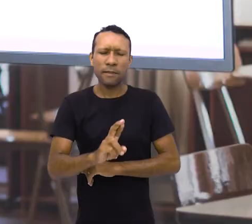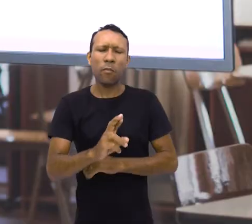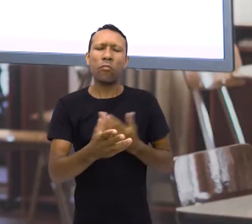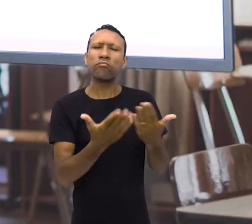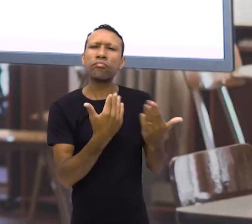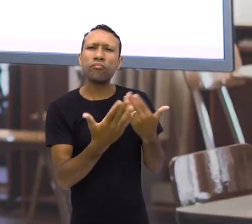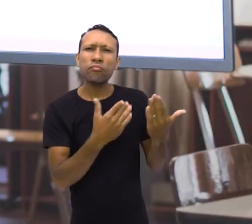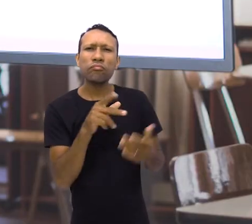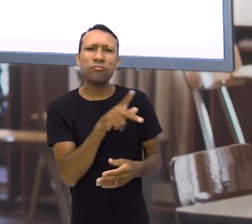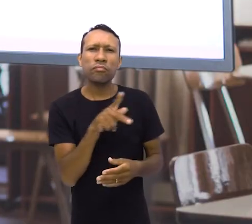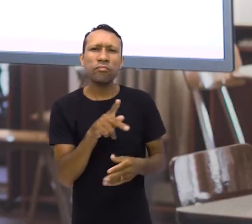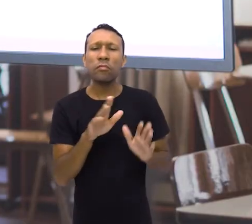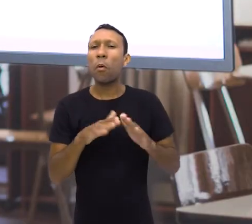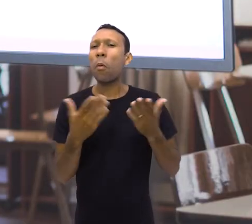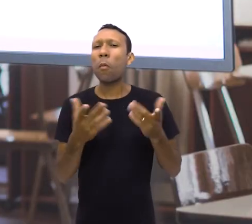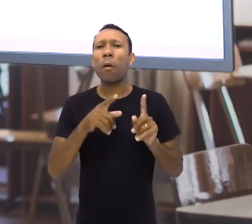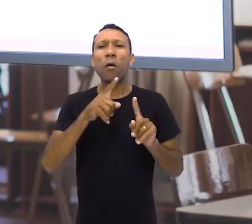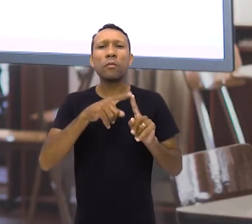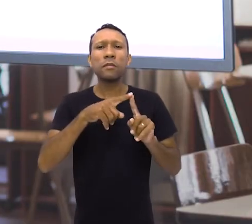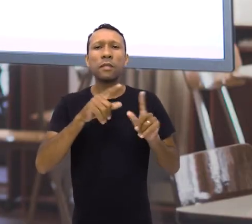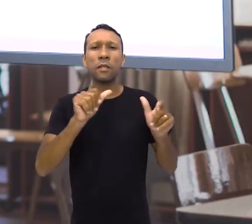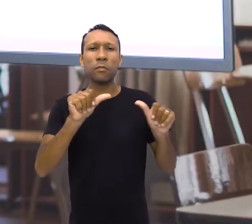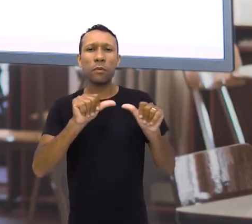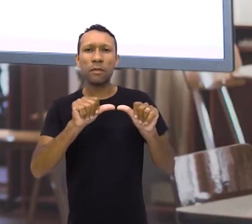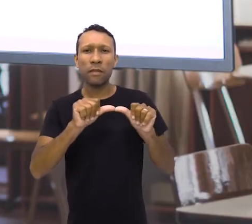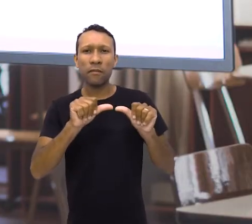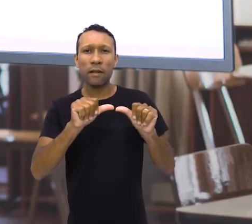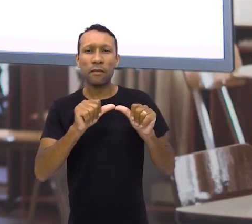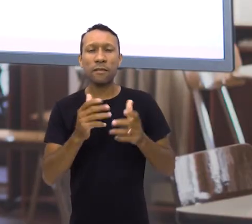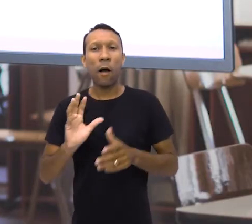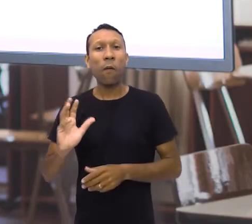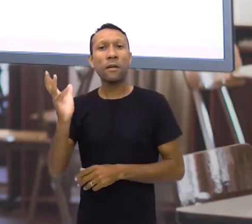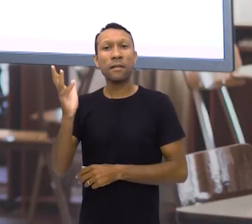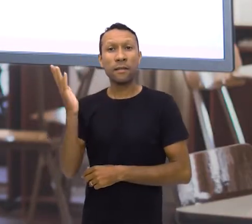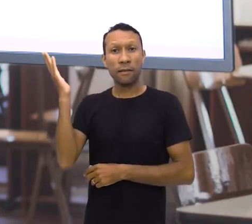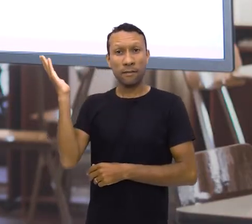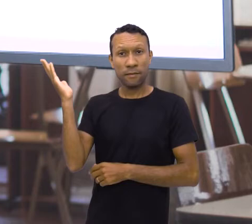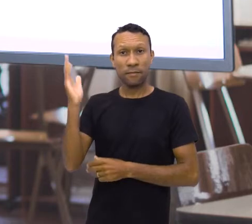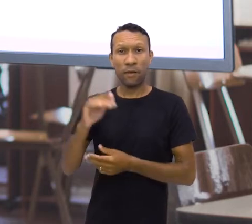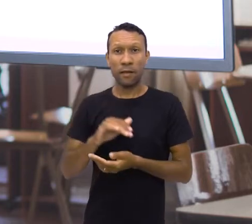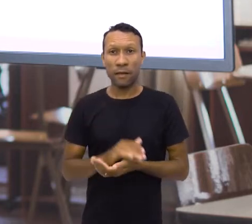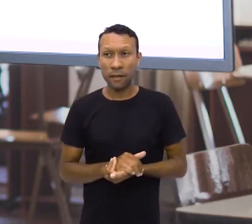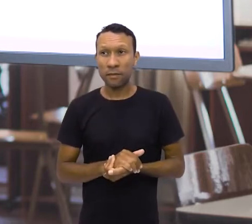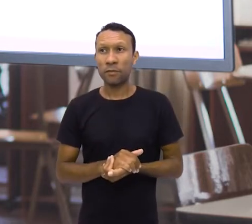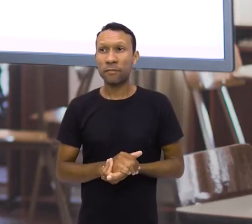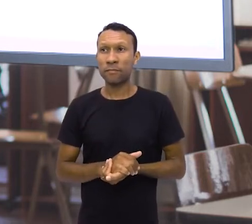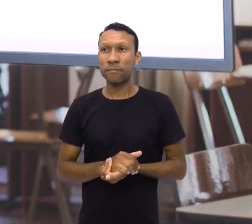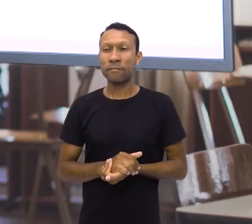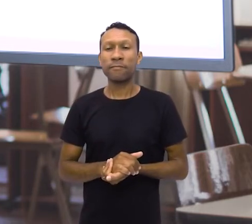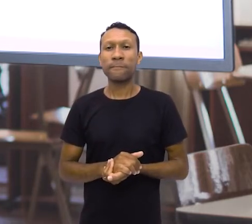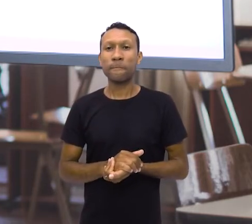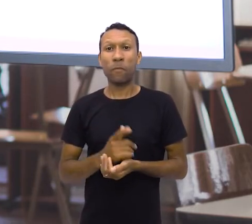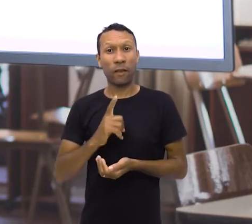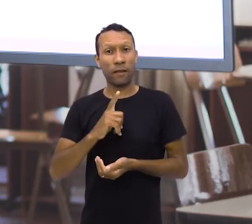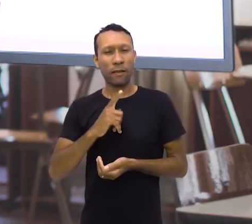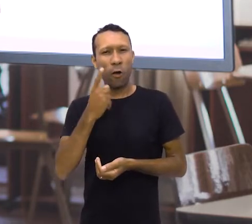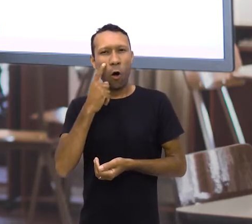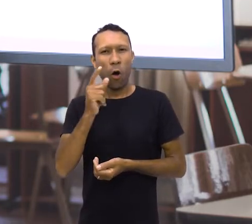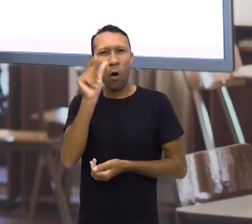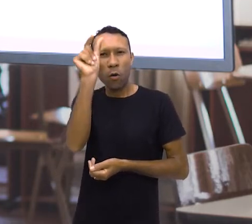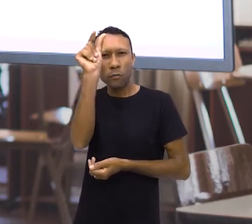professor. Qual o tipo de reflexão que está acontecendo nessa imagem? O eixo de simetria está aqui, ó.